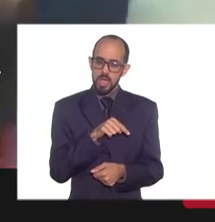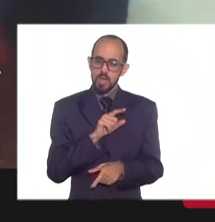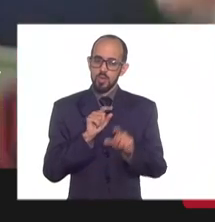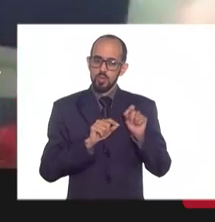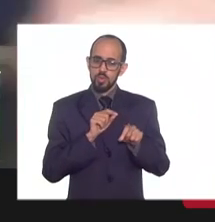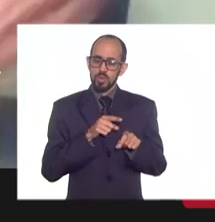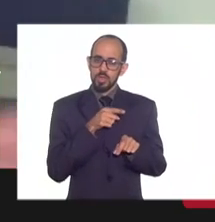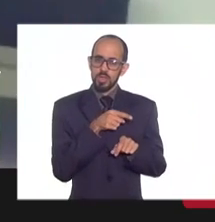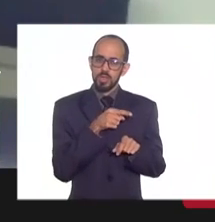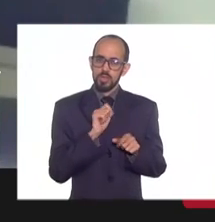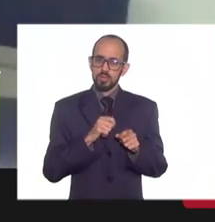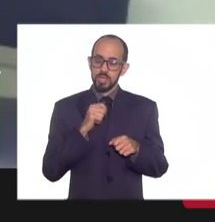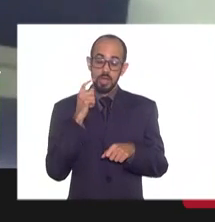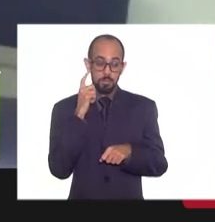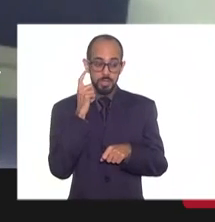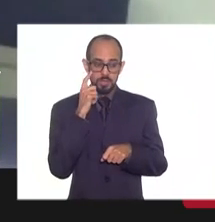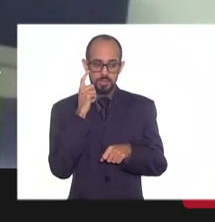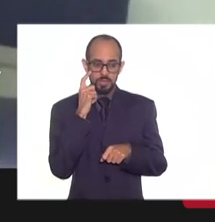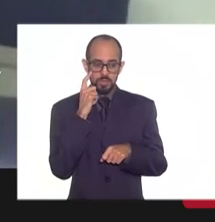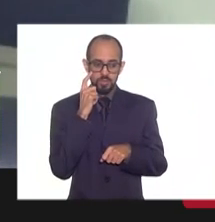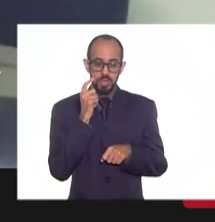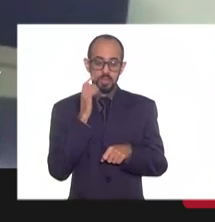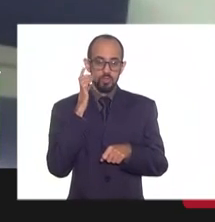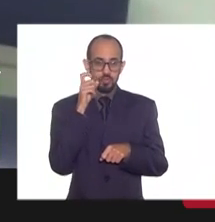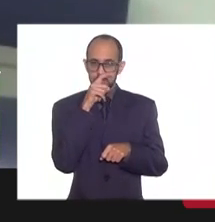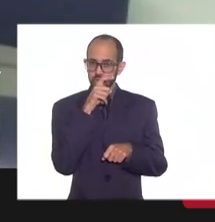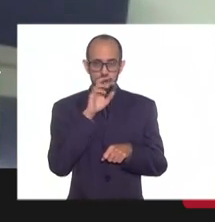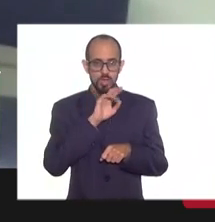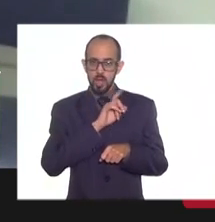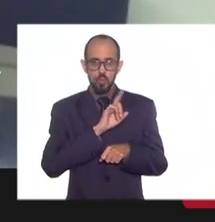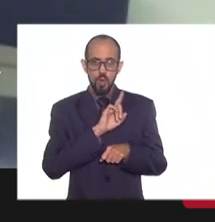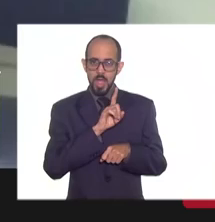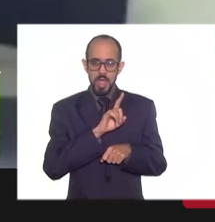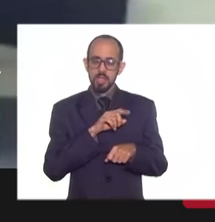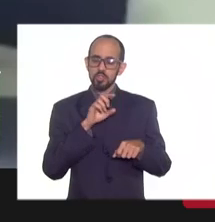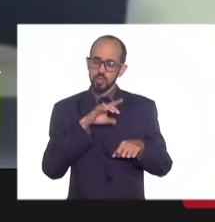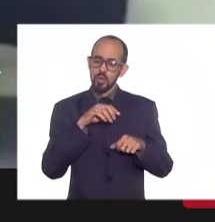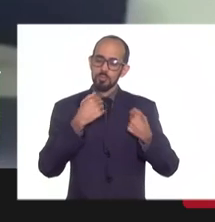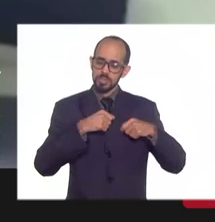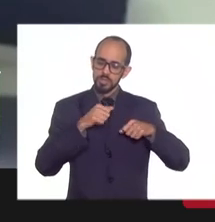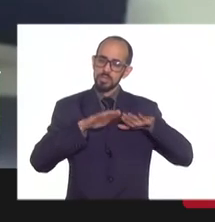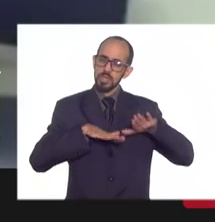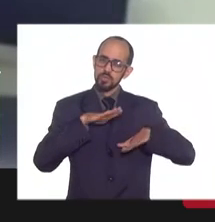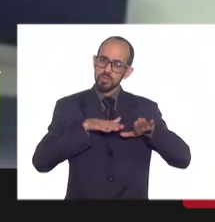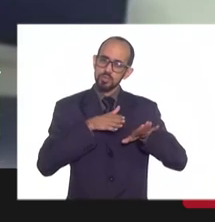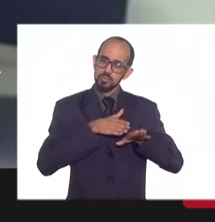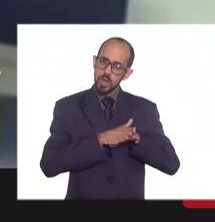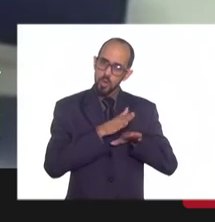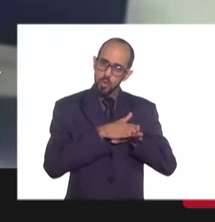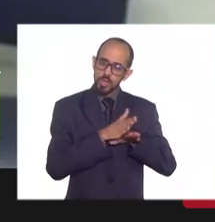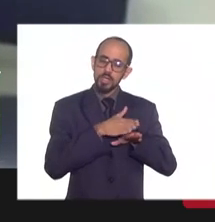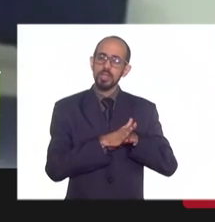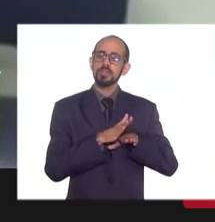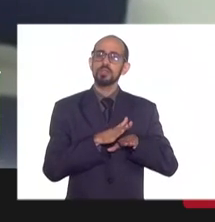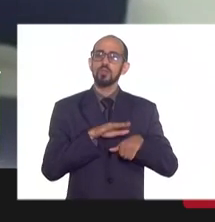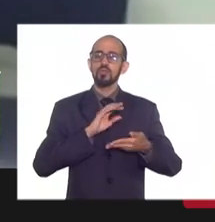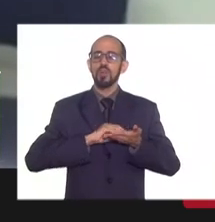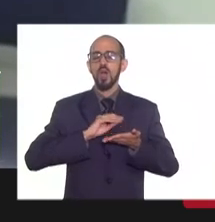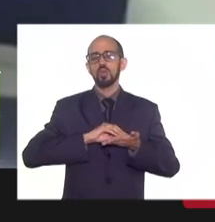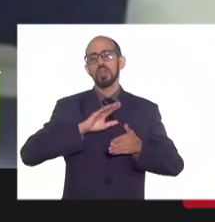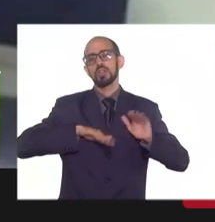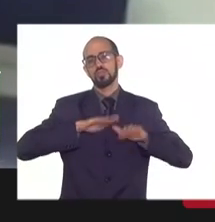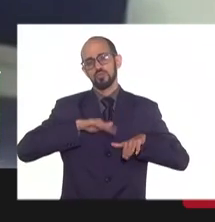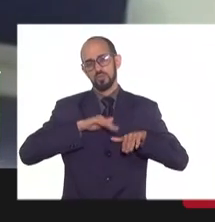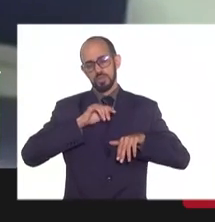só o que você está achando que é difícil não é tão difícil porque às vezes precisa apenas dessa orientação falta até isso